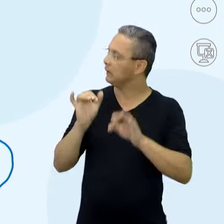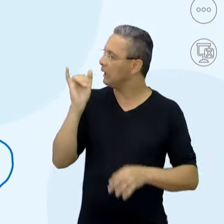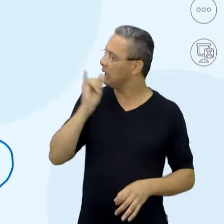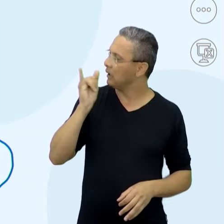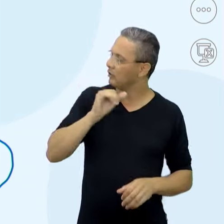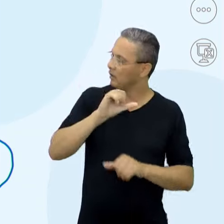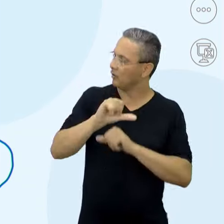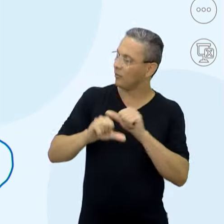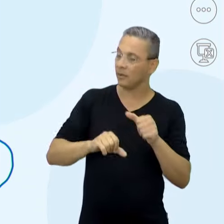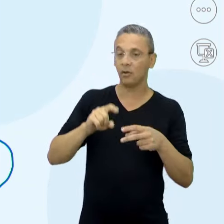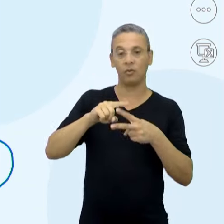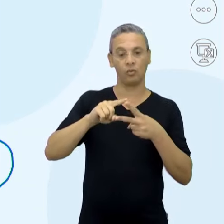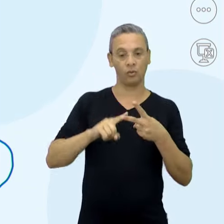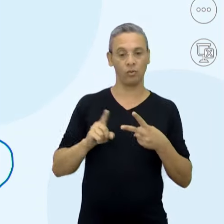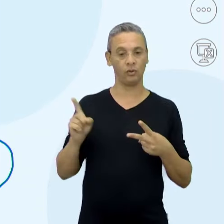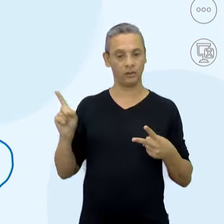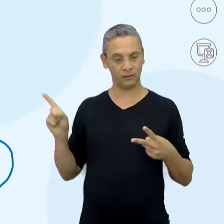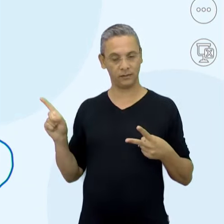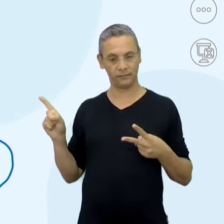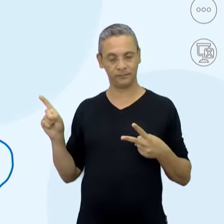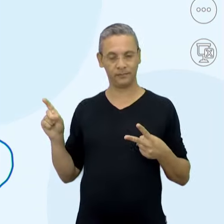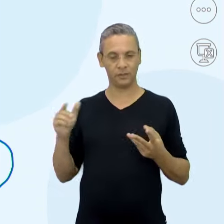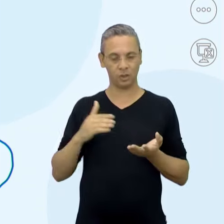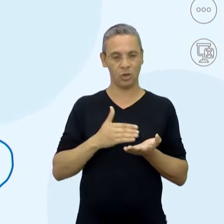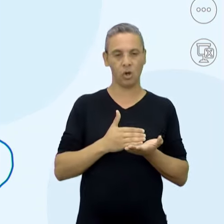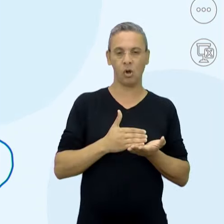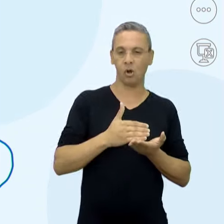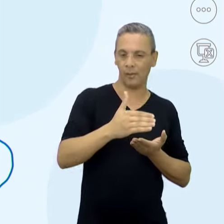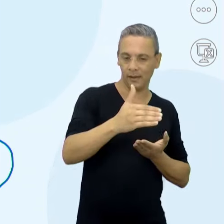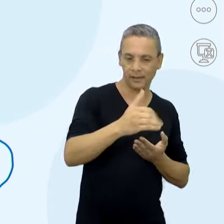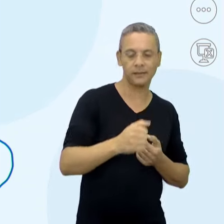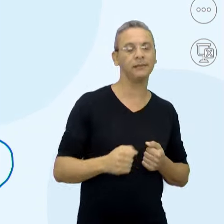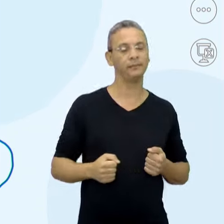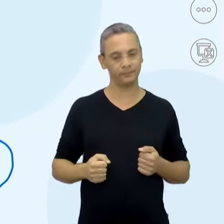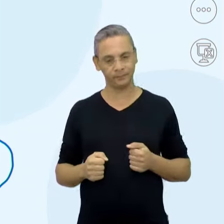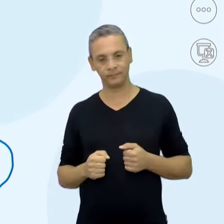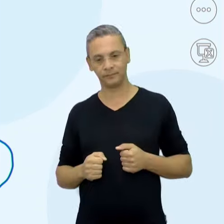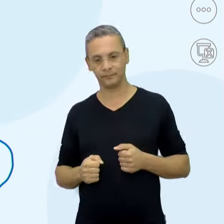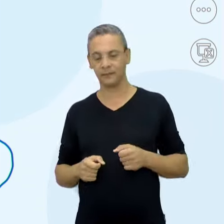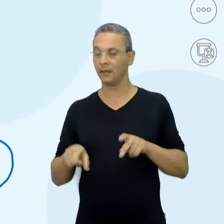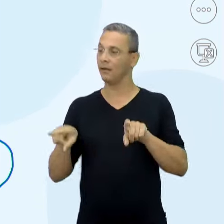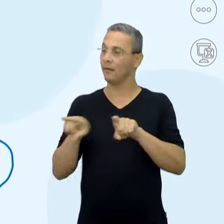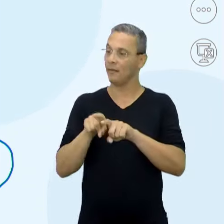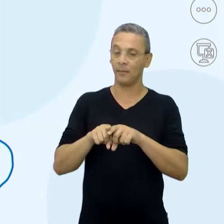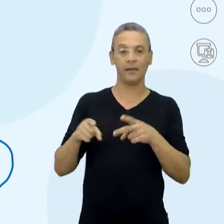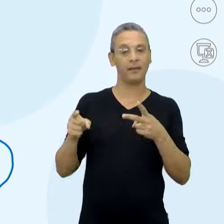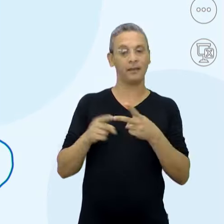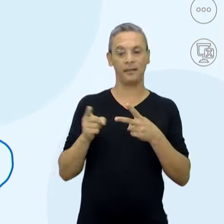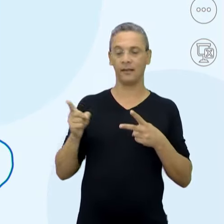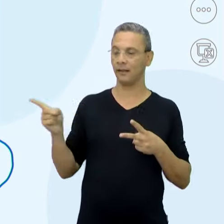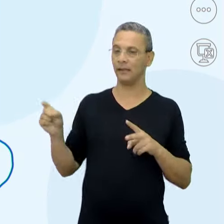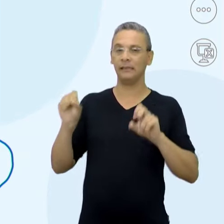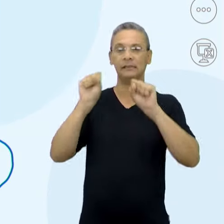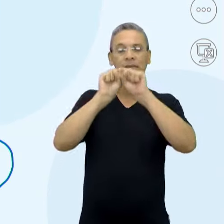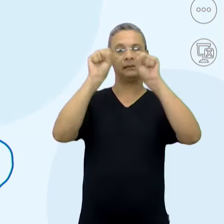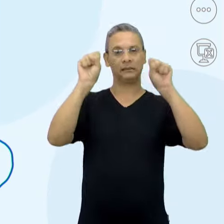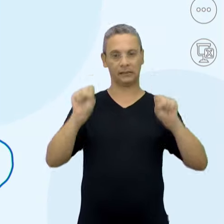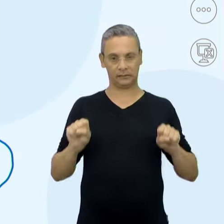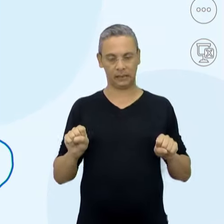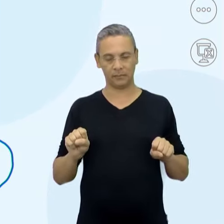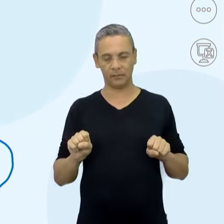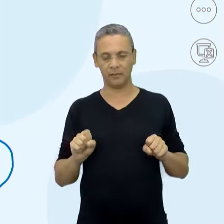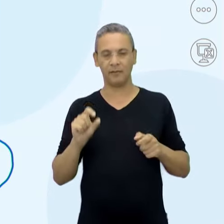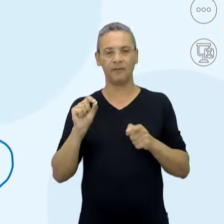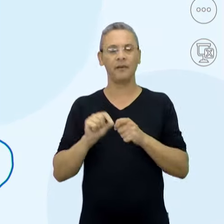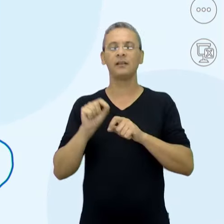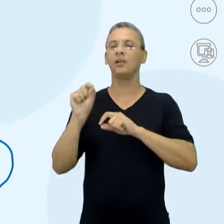que tem duas opções. Você tem a opção de introdução, que é essa daqui, ó, e tem a opção sistemas. O que você vai